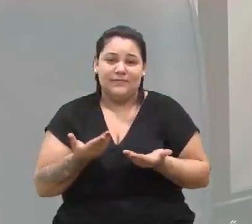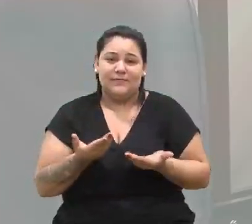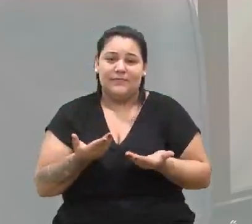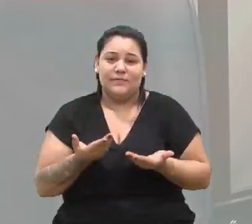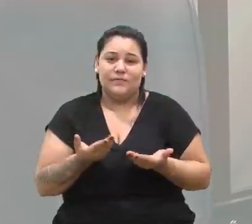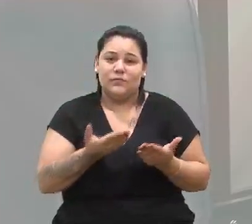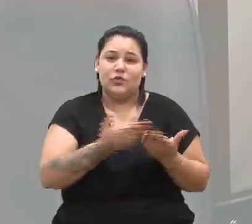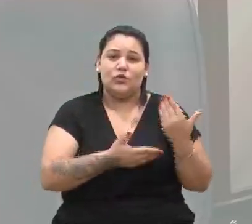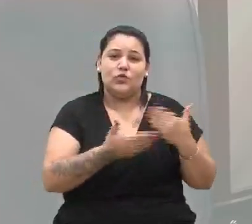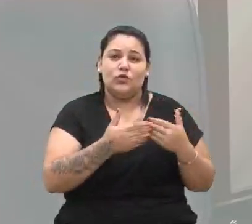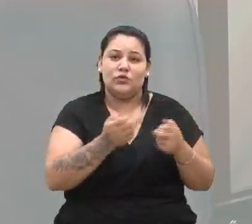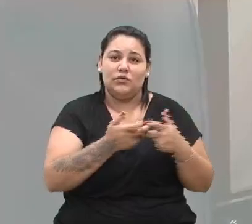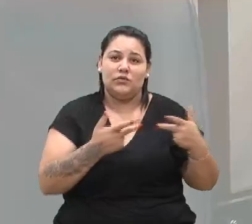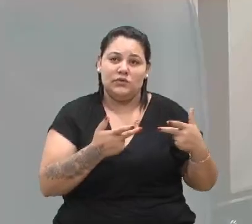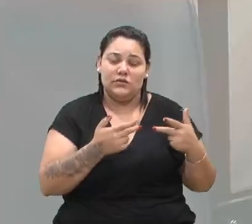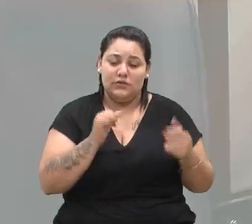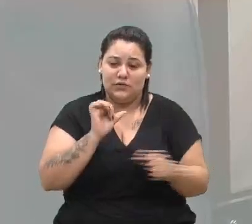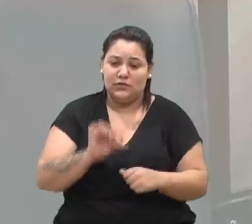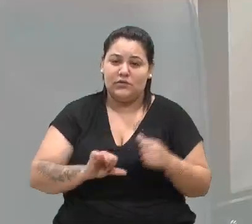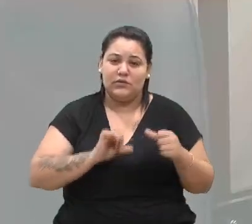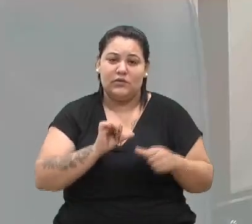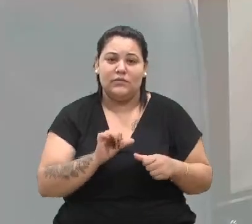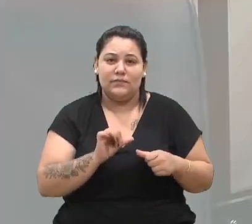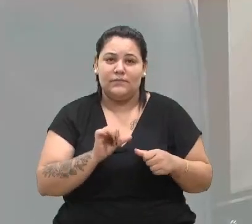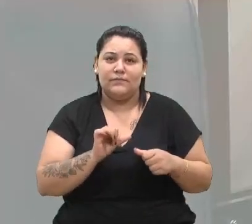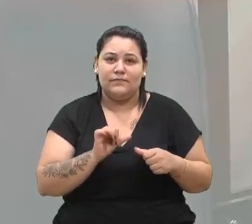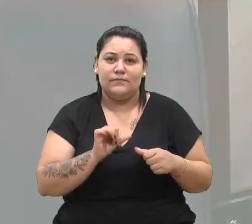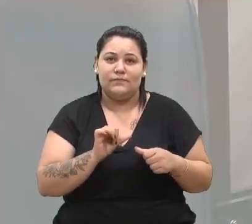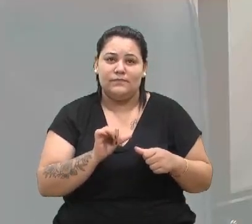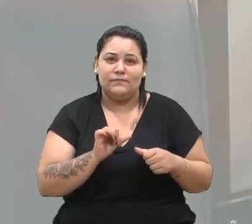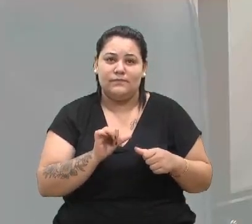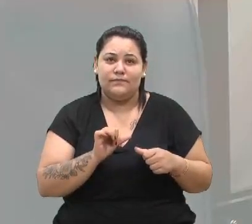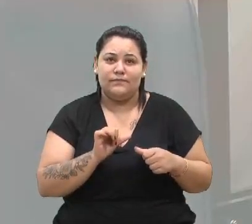tudo isso se tornou consequência dessa pessoa estar ali,